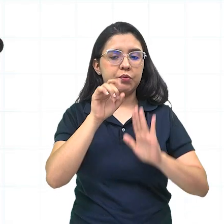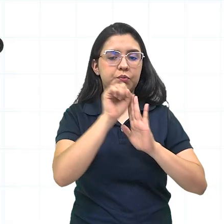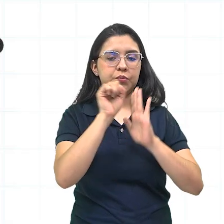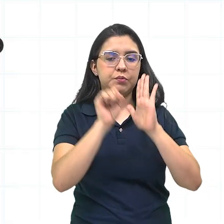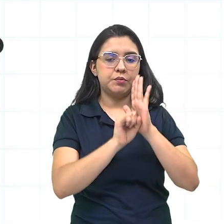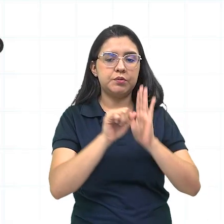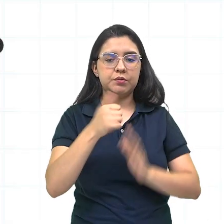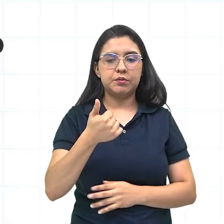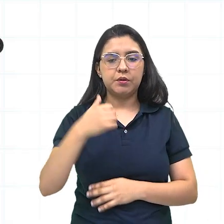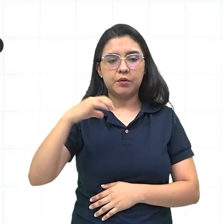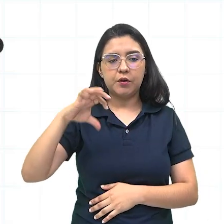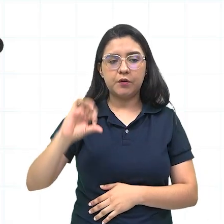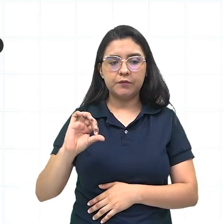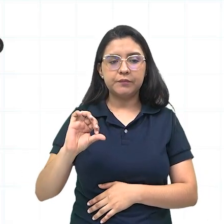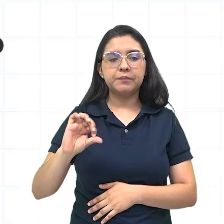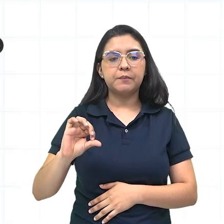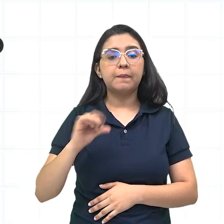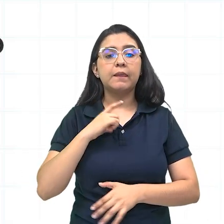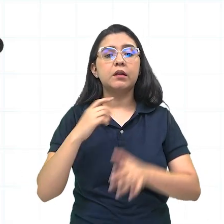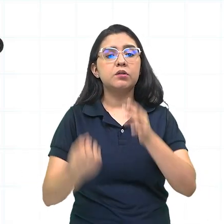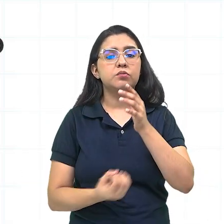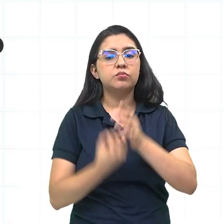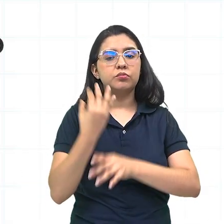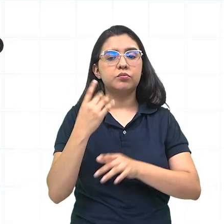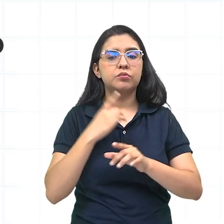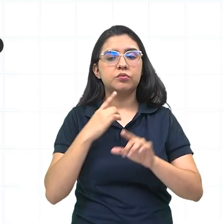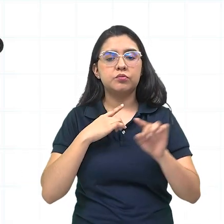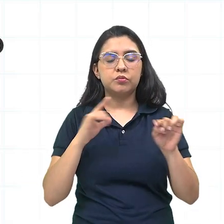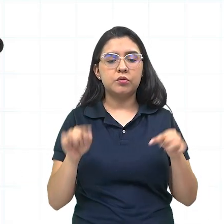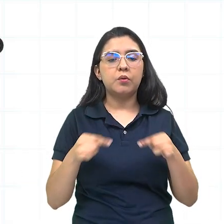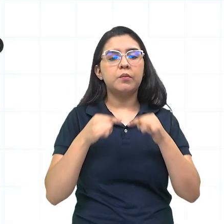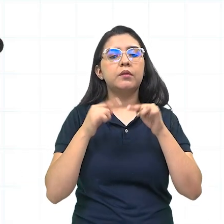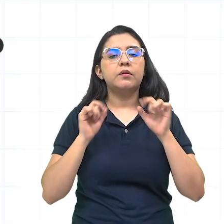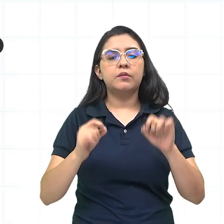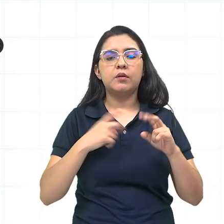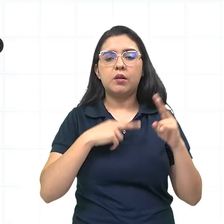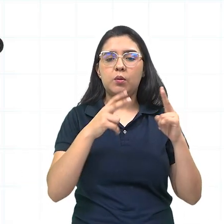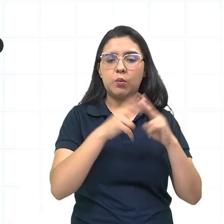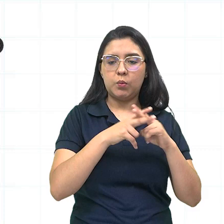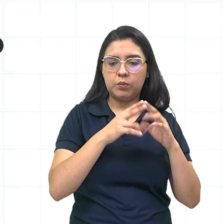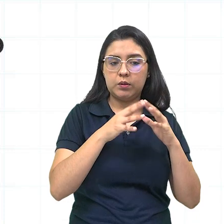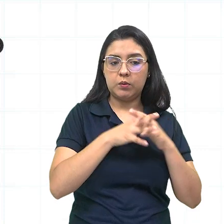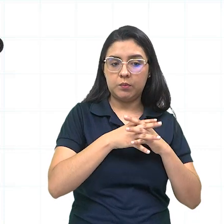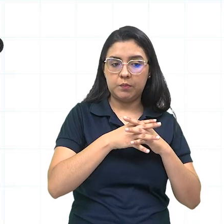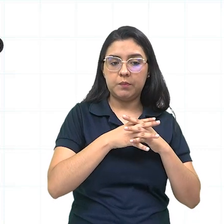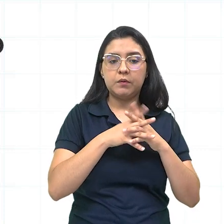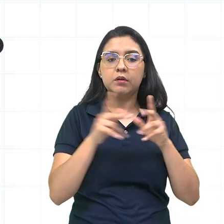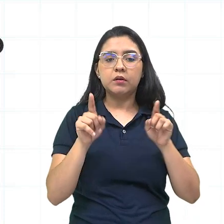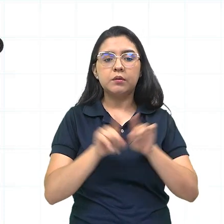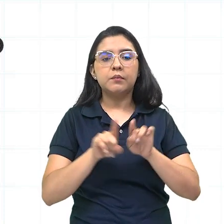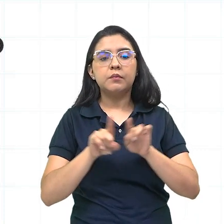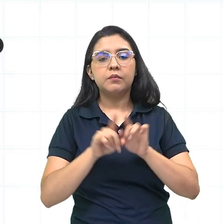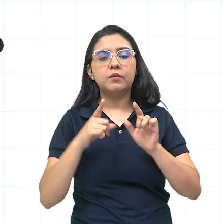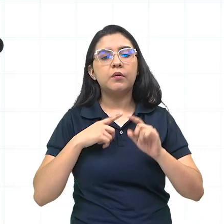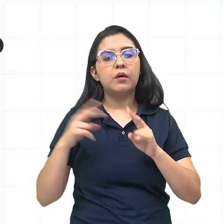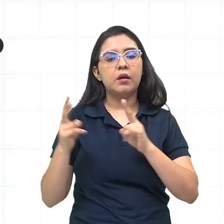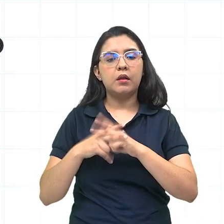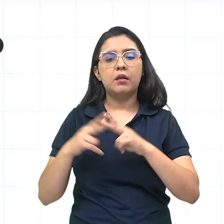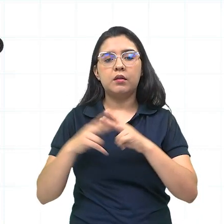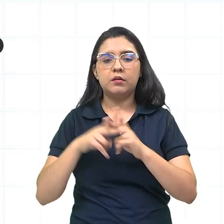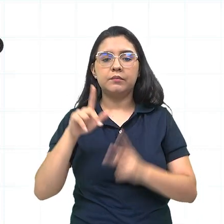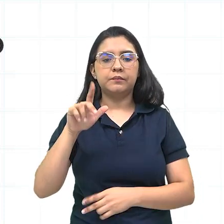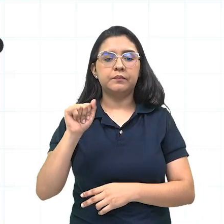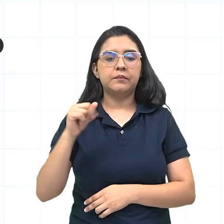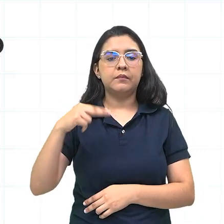no século XIX. Ela surgiu da ideia de combinação da luta greco-romana com a luta